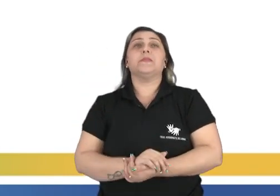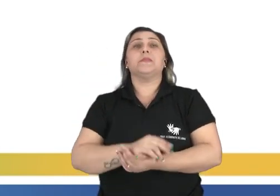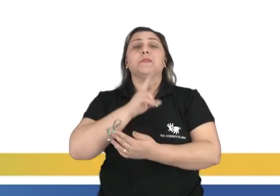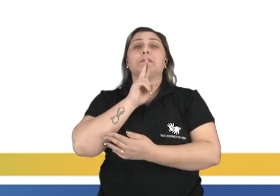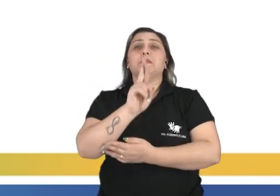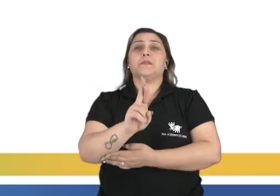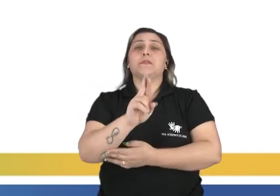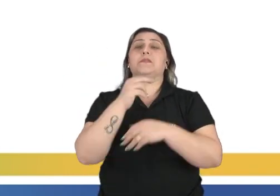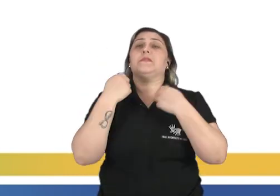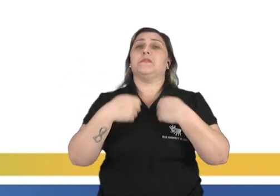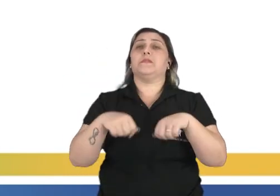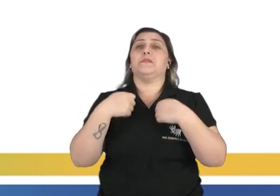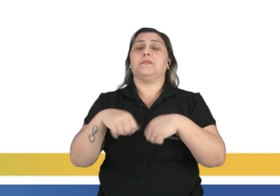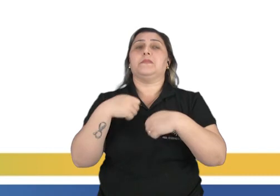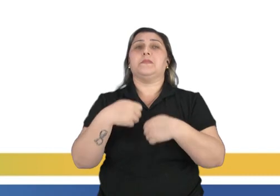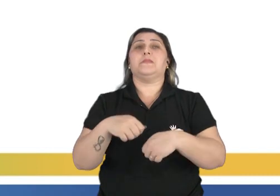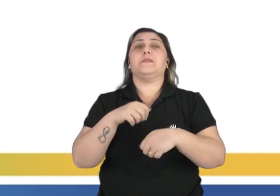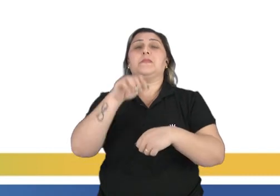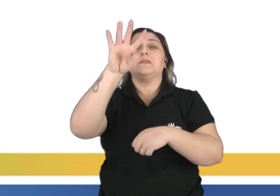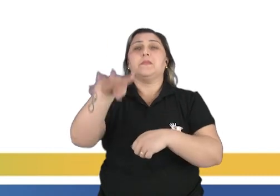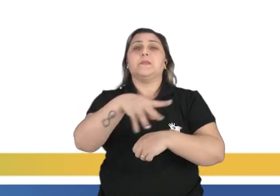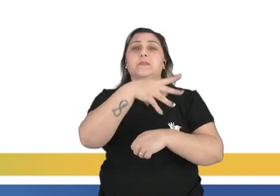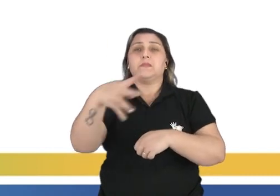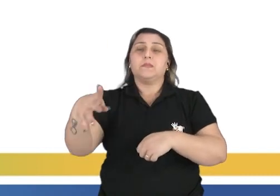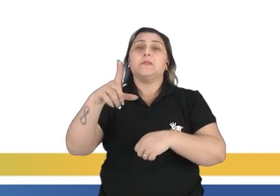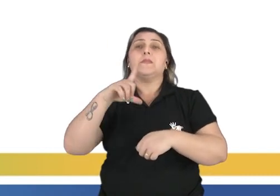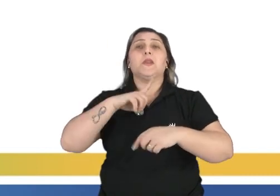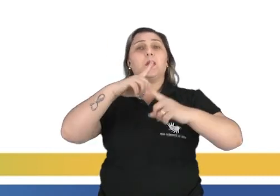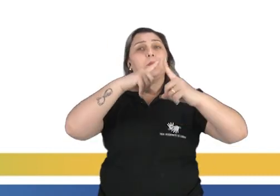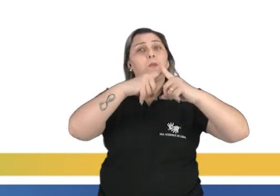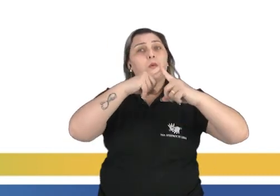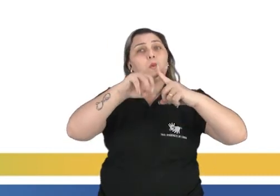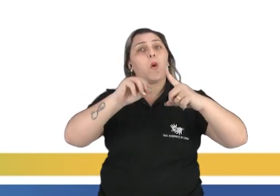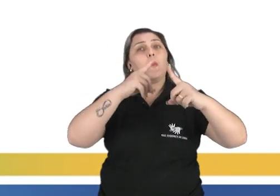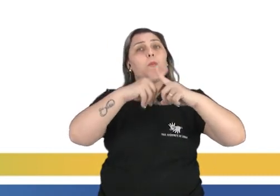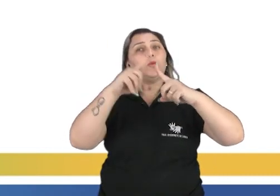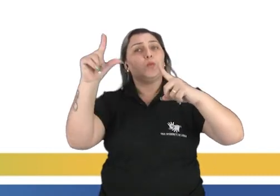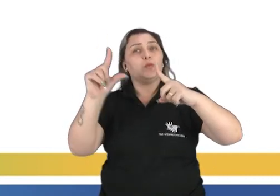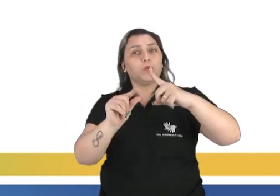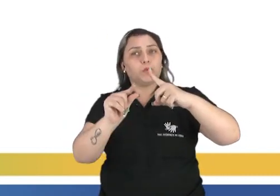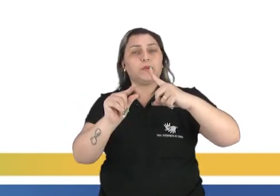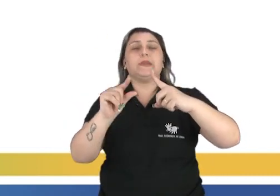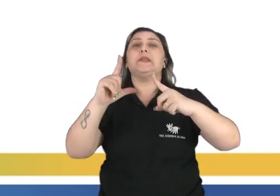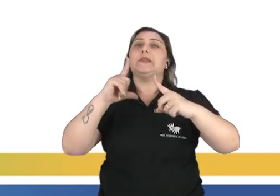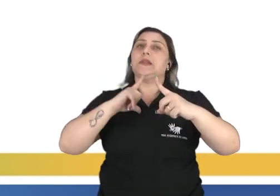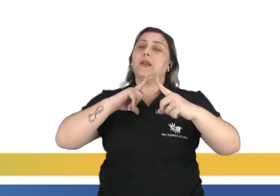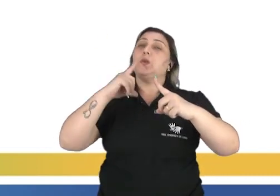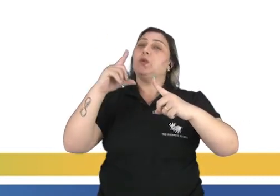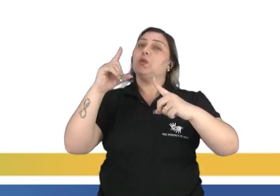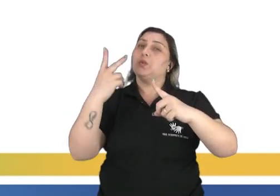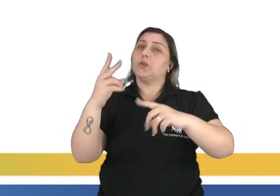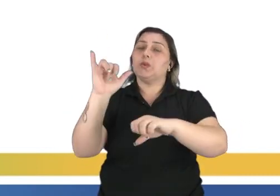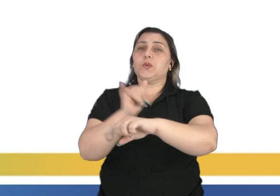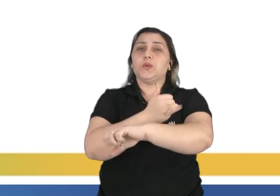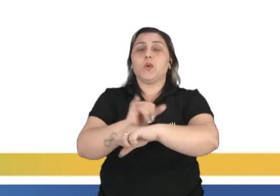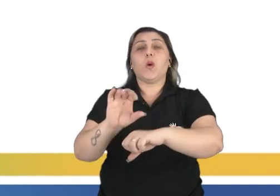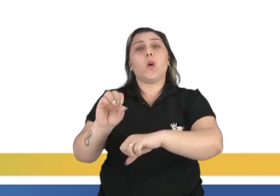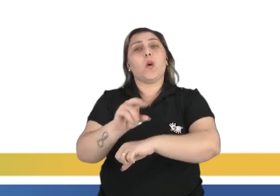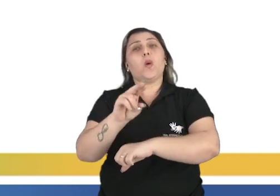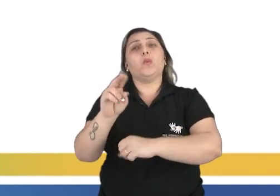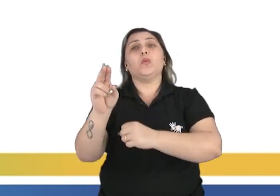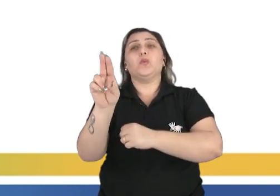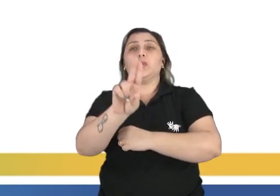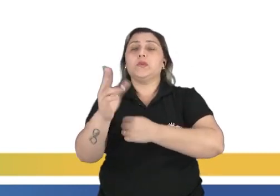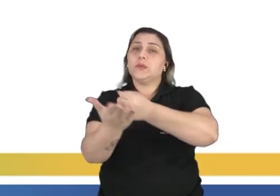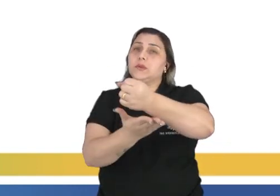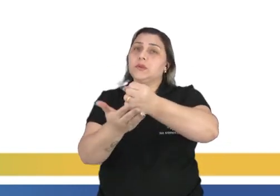resolver as questões, precisamos de uma tabelinha que trabalha com múltiplos e submúltiplos, e temos duas estratégias. Ou você utiliza a